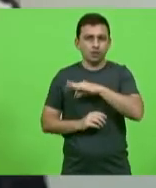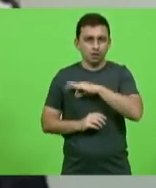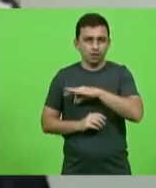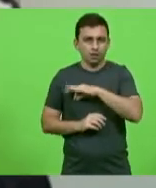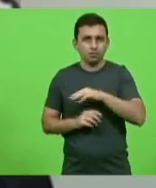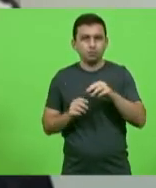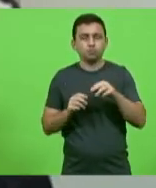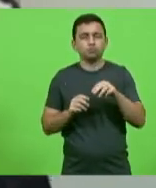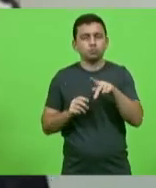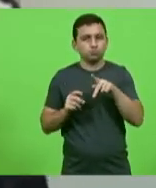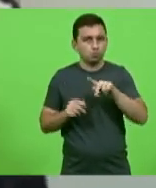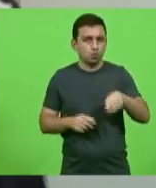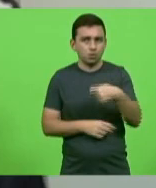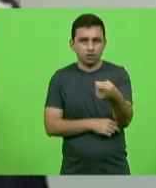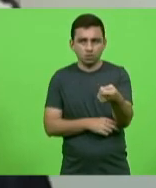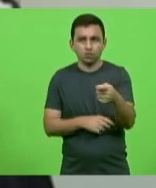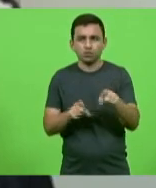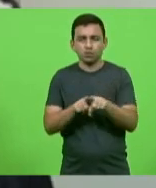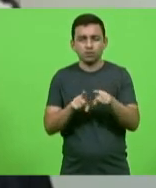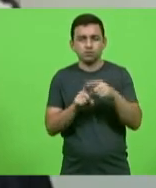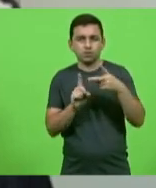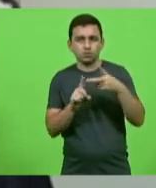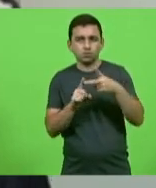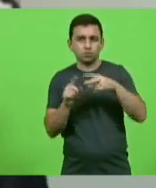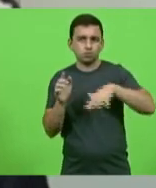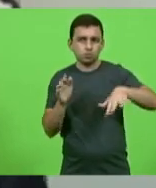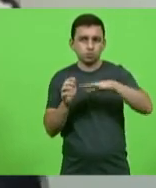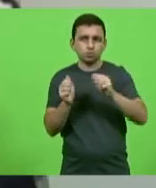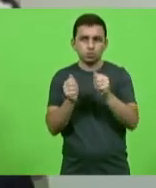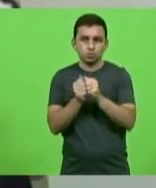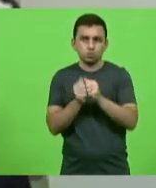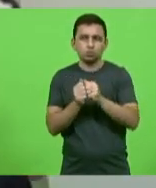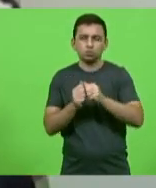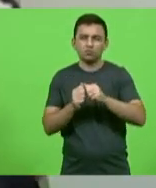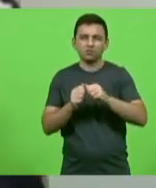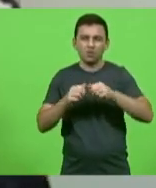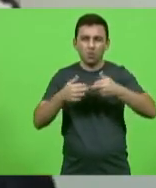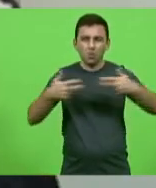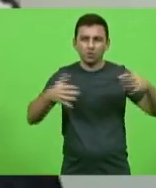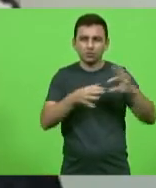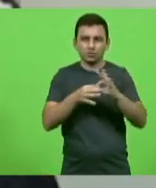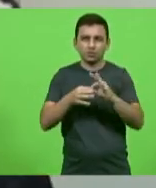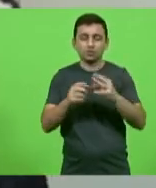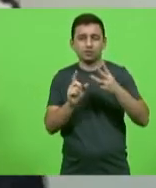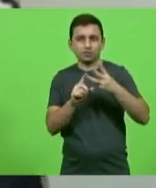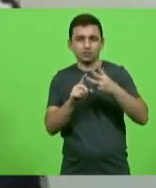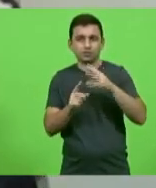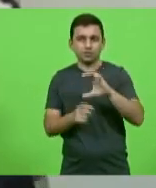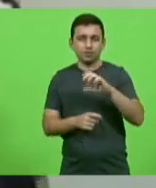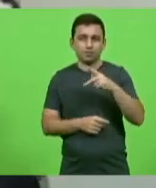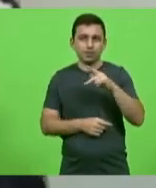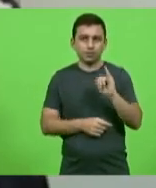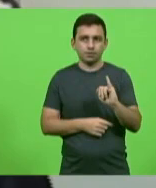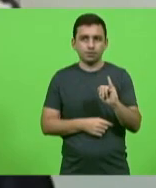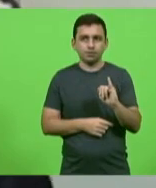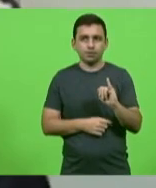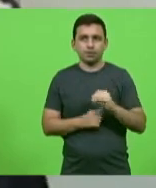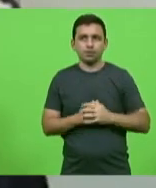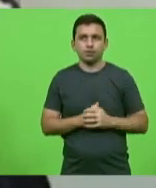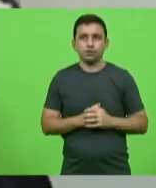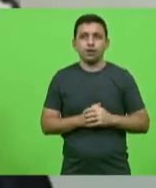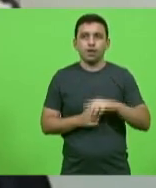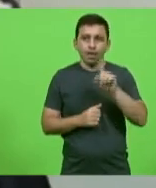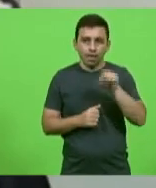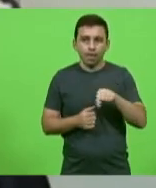segundo de conjunto da obra e o terceiro que nunca foi recebido mas recorrente da CPI intitulava se e